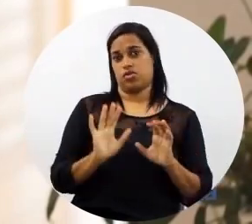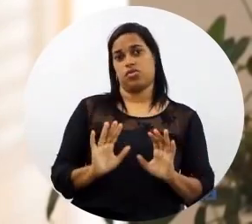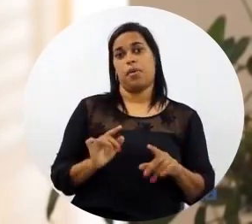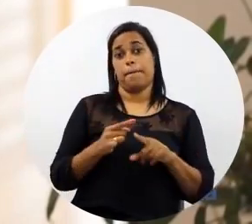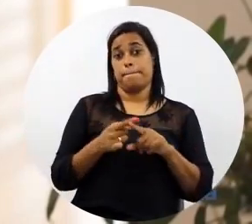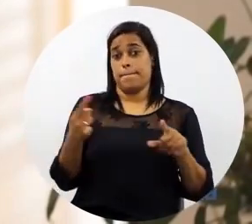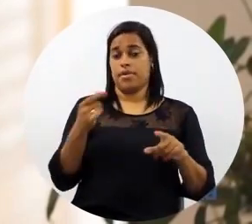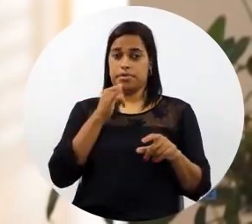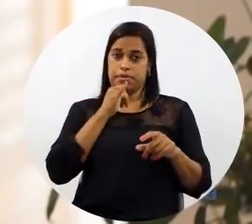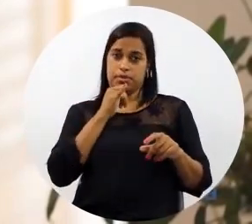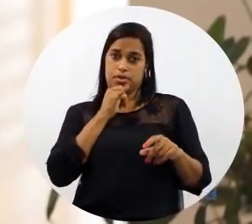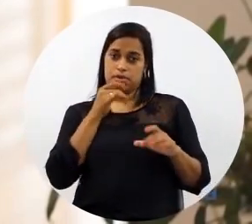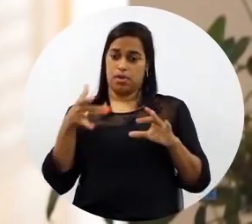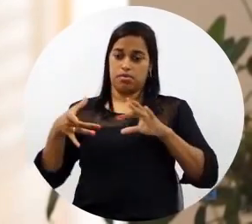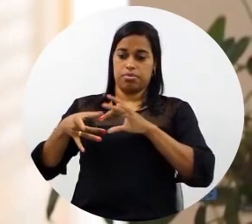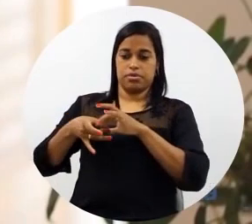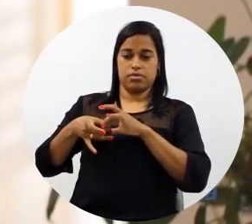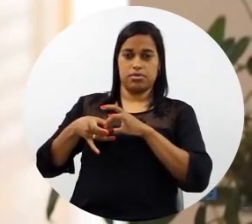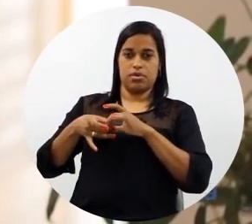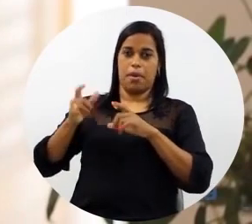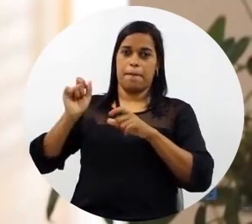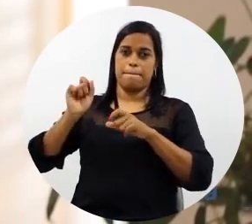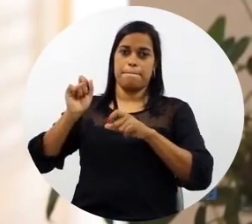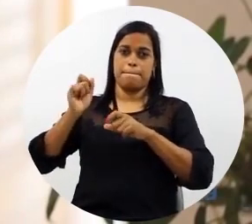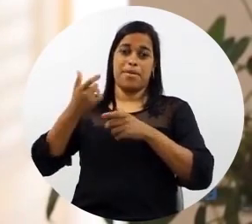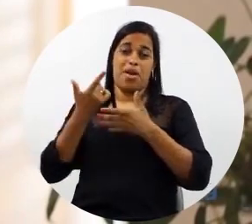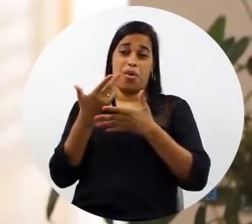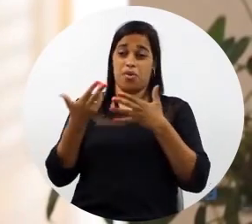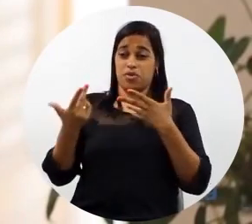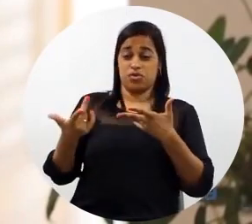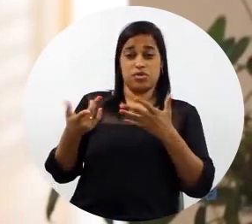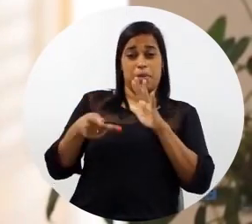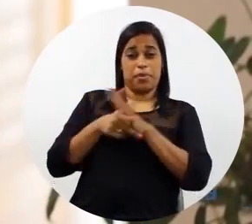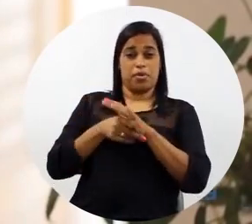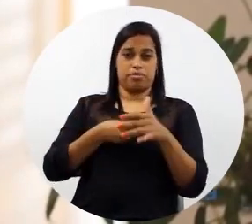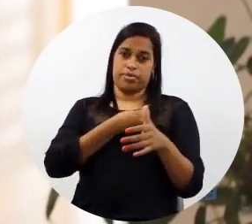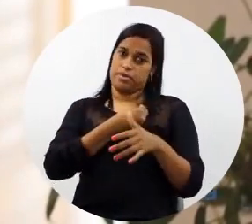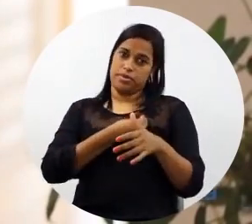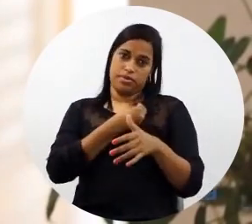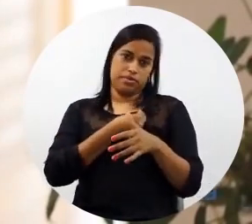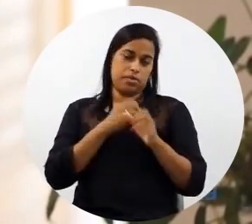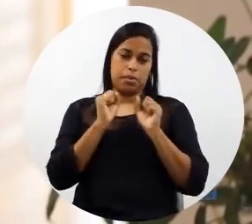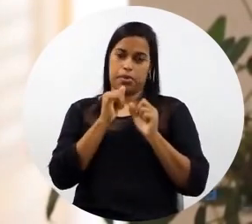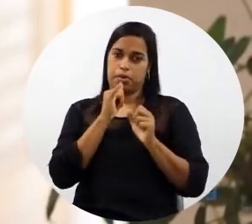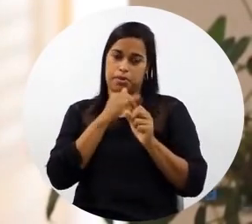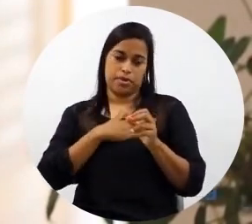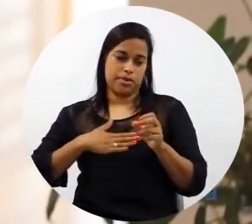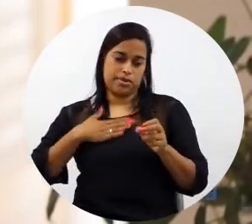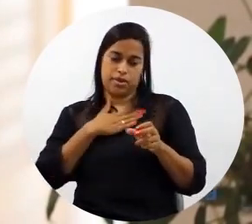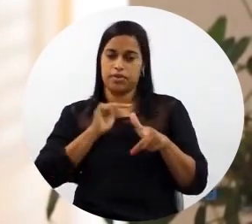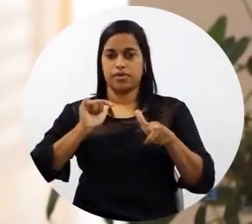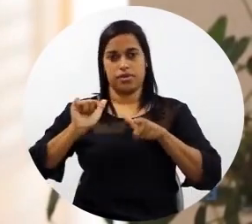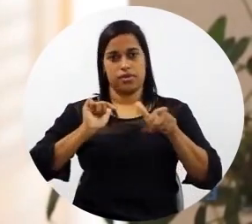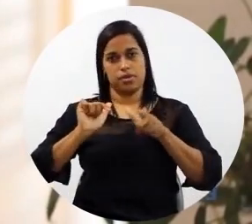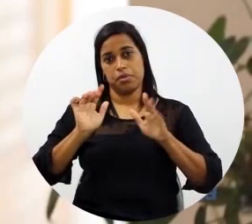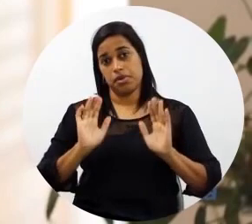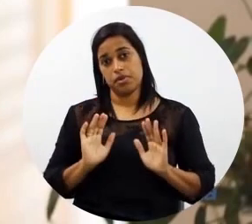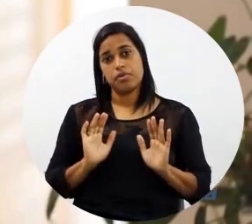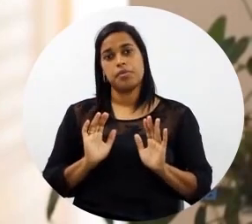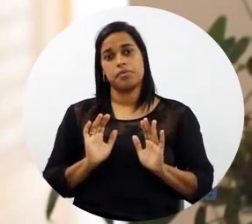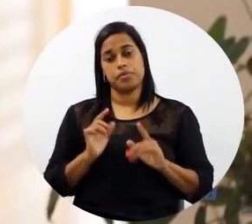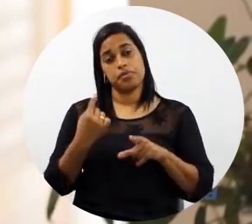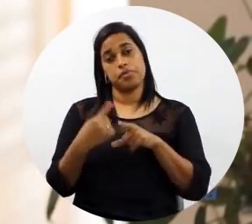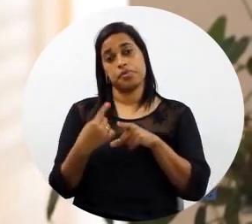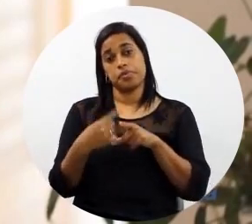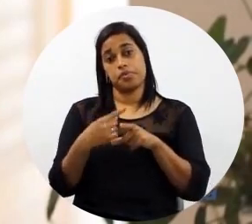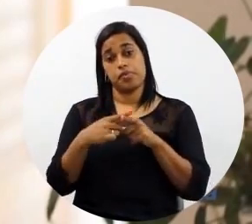é muito mais ligado às questões materiais da existência. Então você pode estar muito satisfeito no seu trabalho. Por